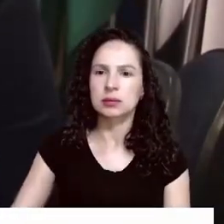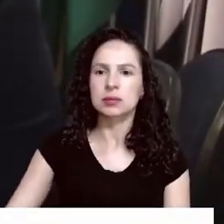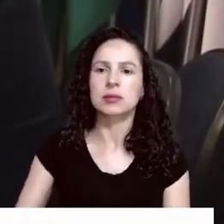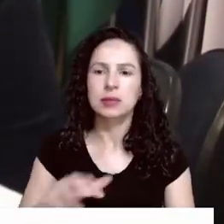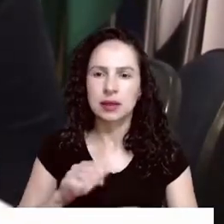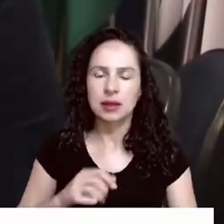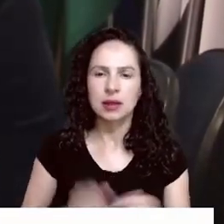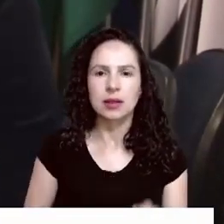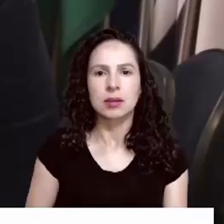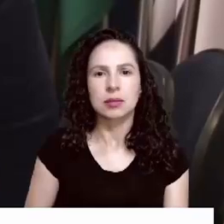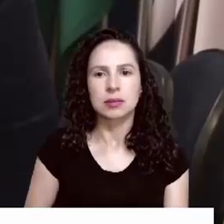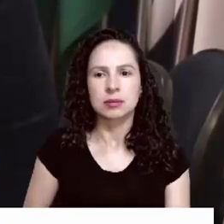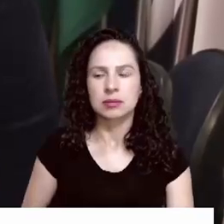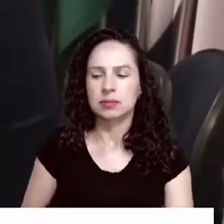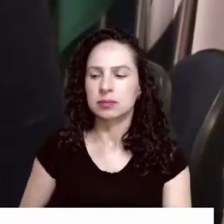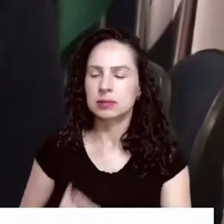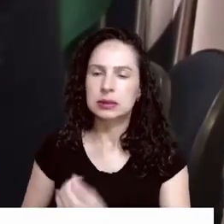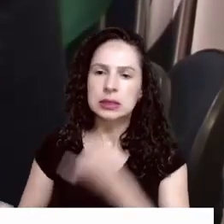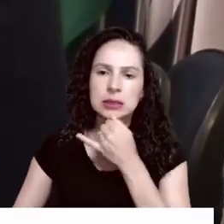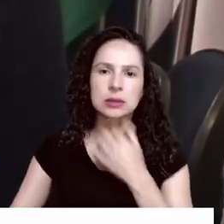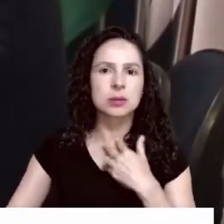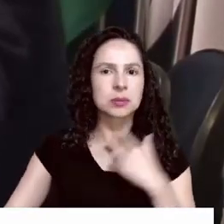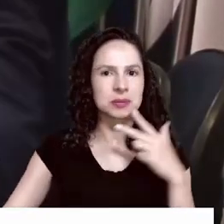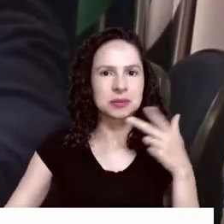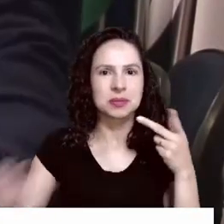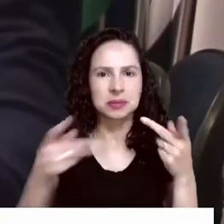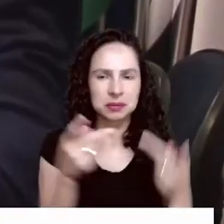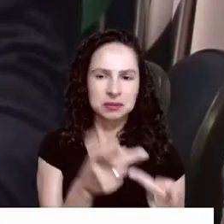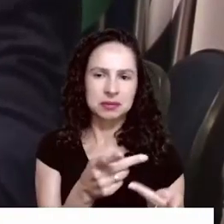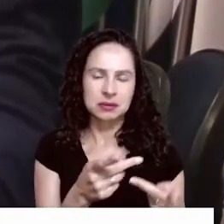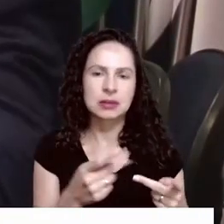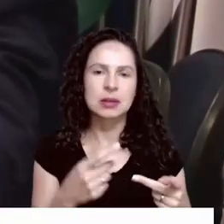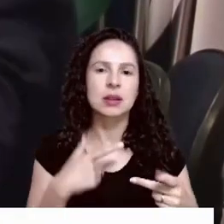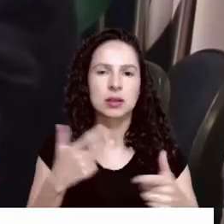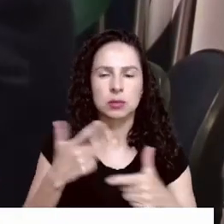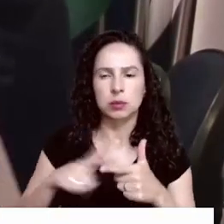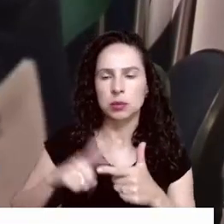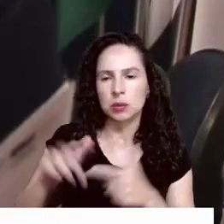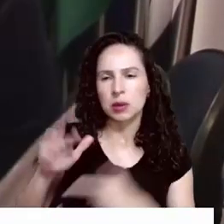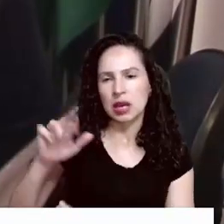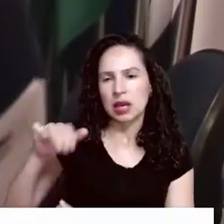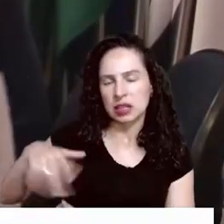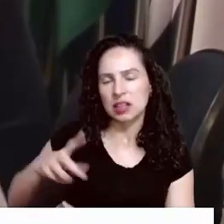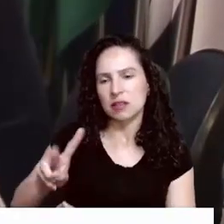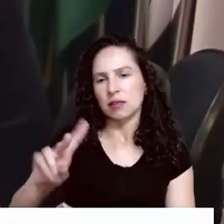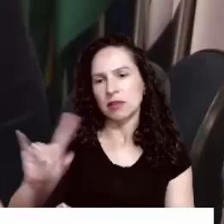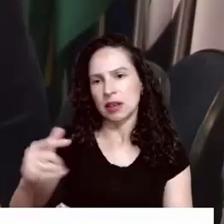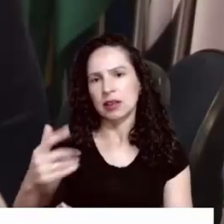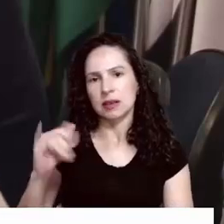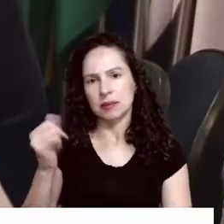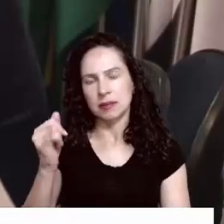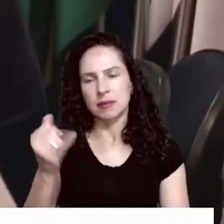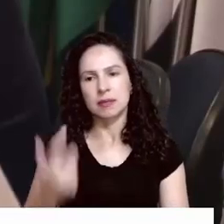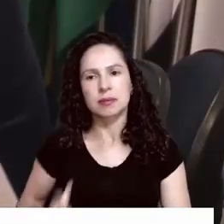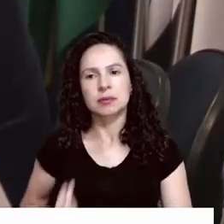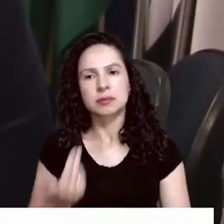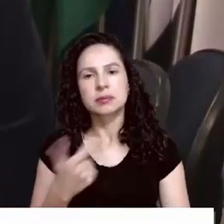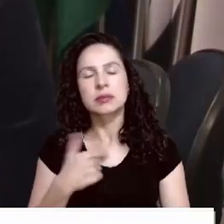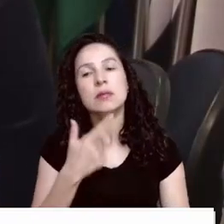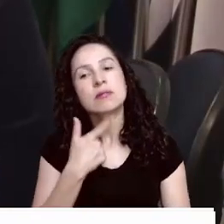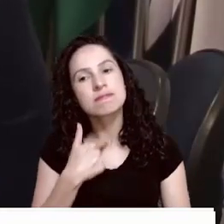presente, uma cólica renal, que eu vou ter que fazer uma cirurgia em janeiro. Eu gostaria realmente de estar